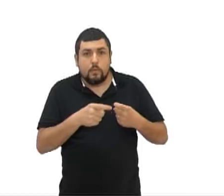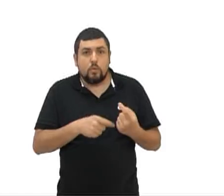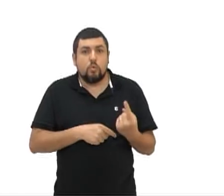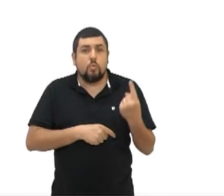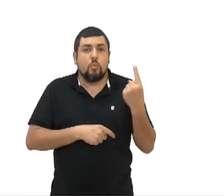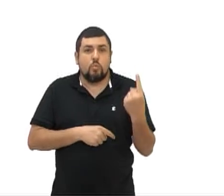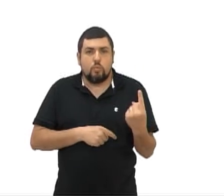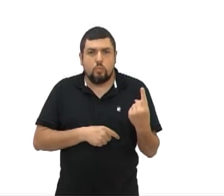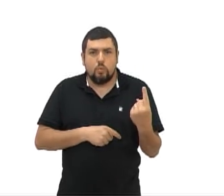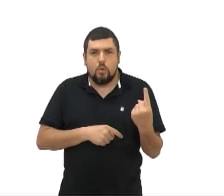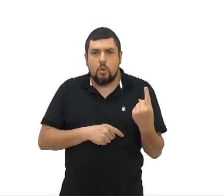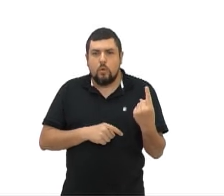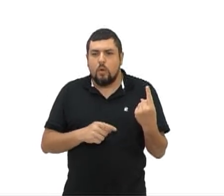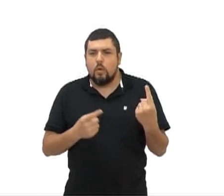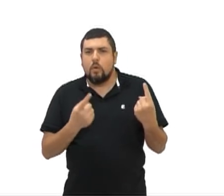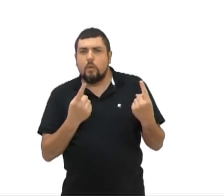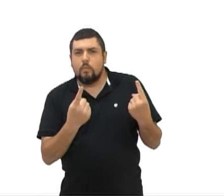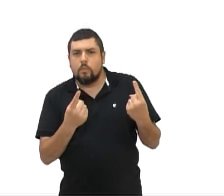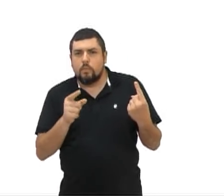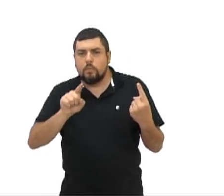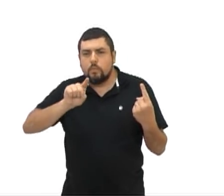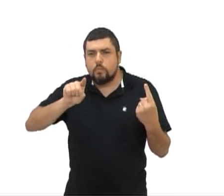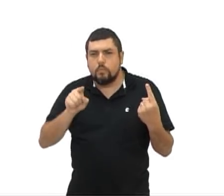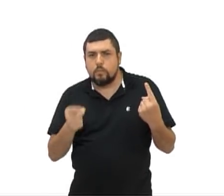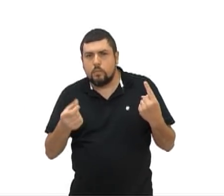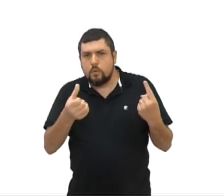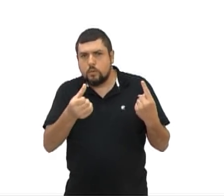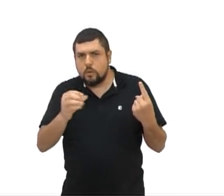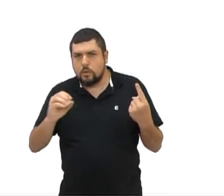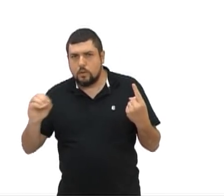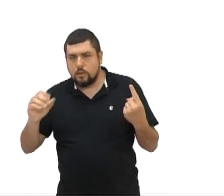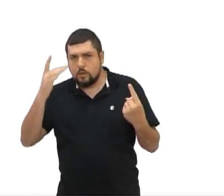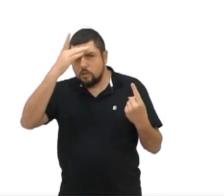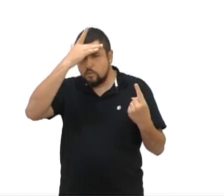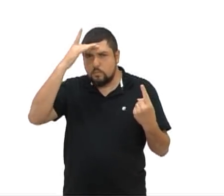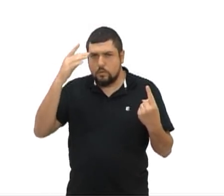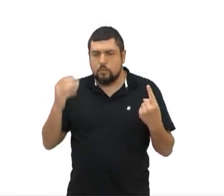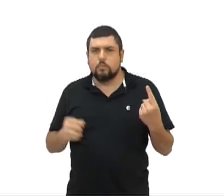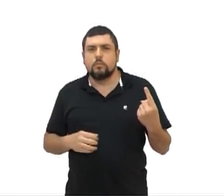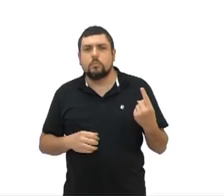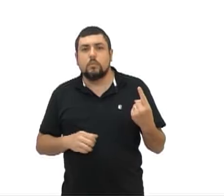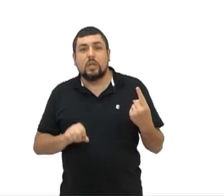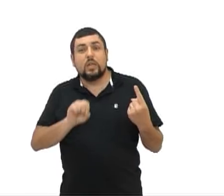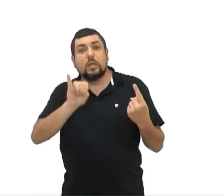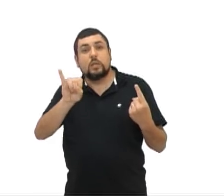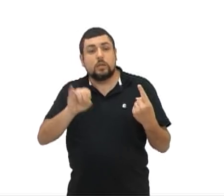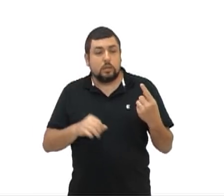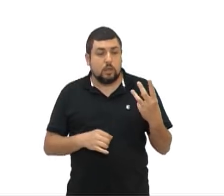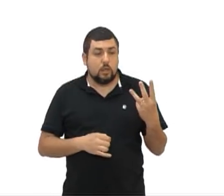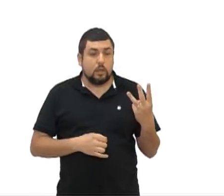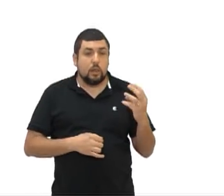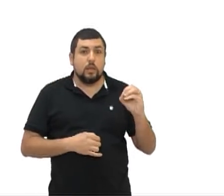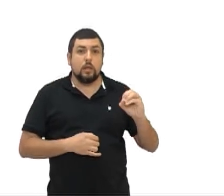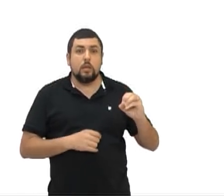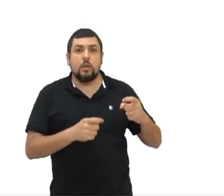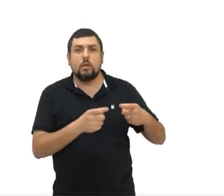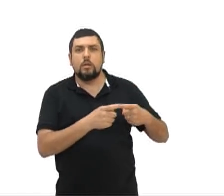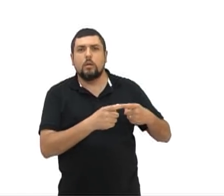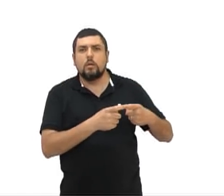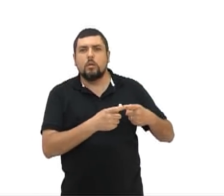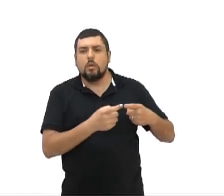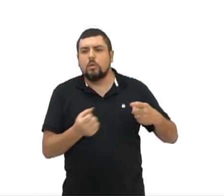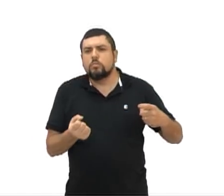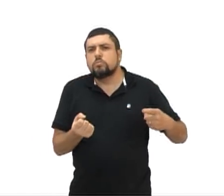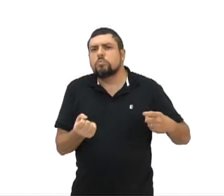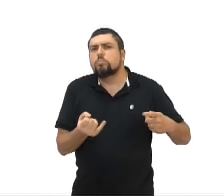1.600 habitantes. Se nessa cidade X há 30 médicos, quantos habitantes tem